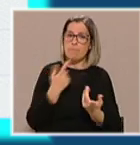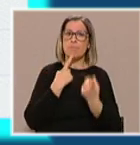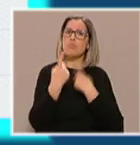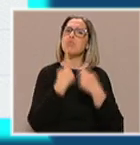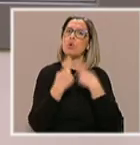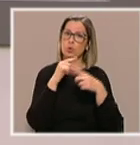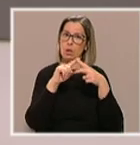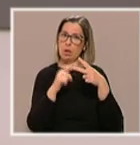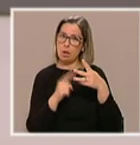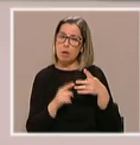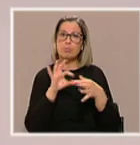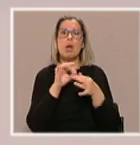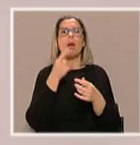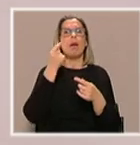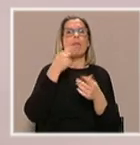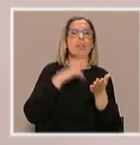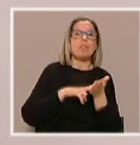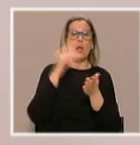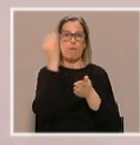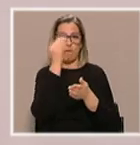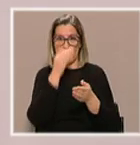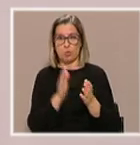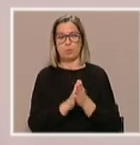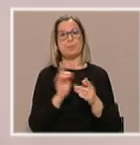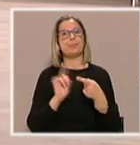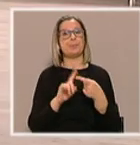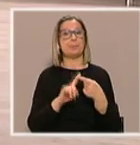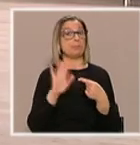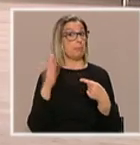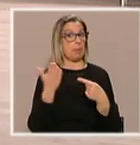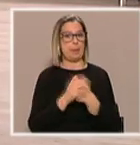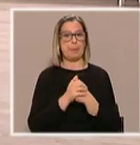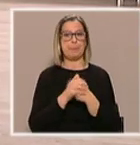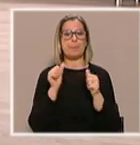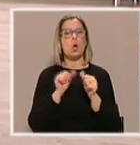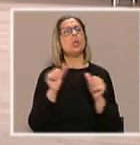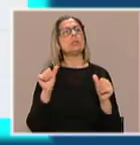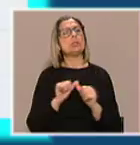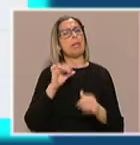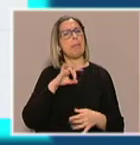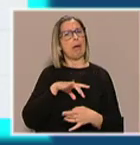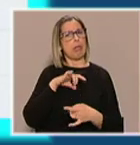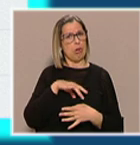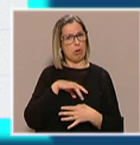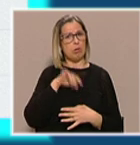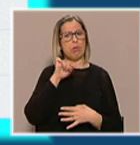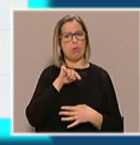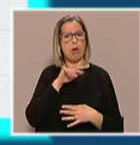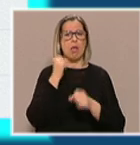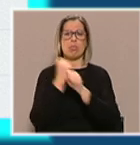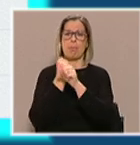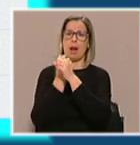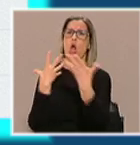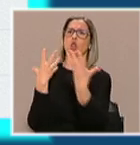questões de verdadeiro e falso. Primeira questão. O sistema endócrino atua em